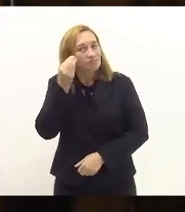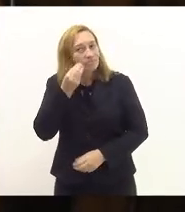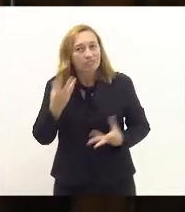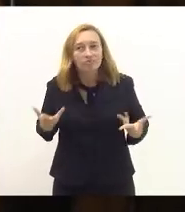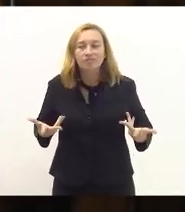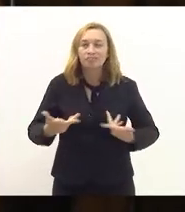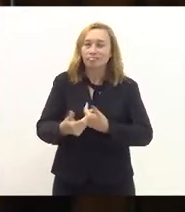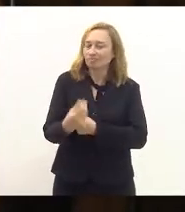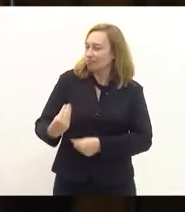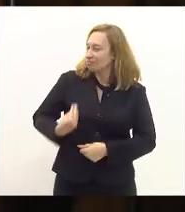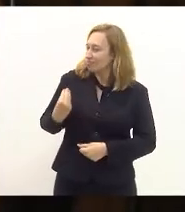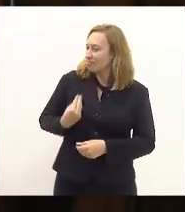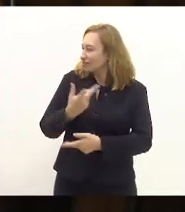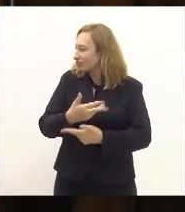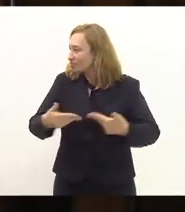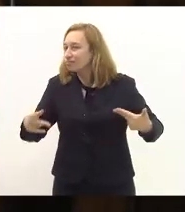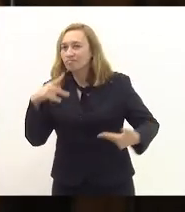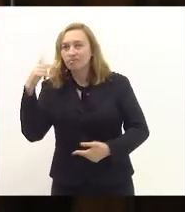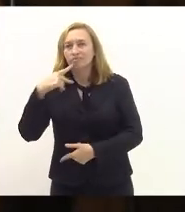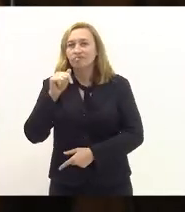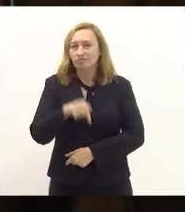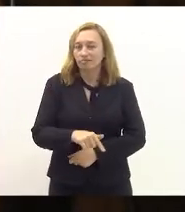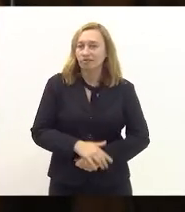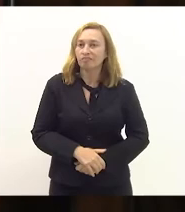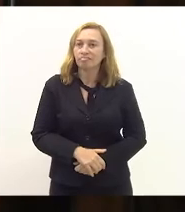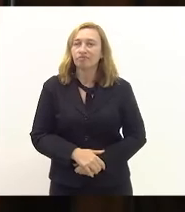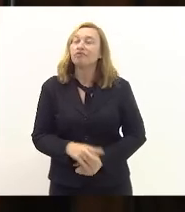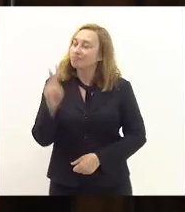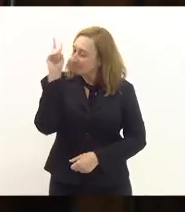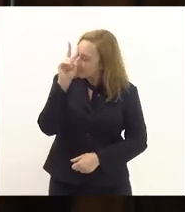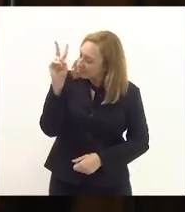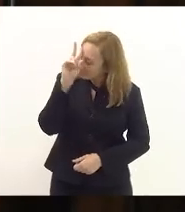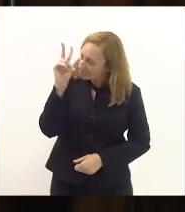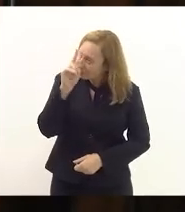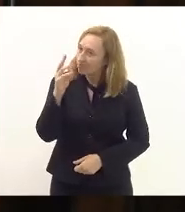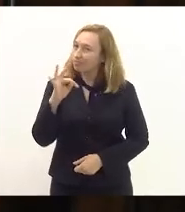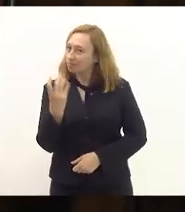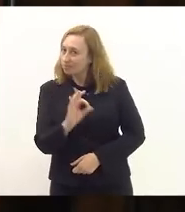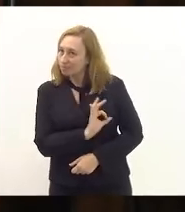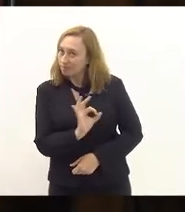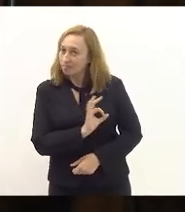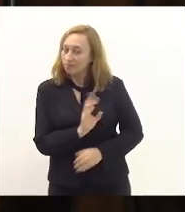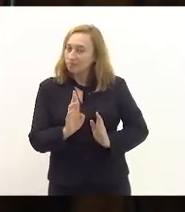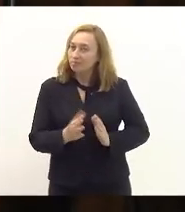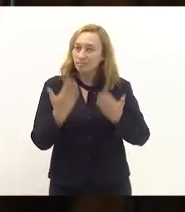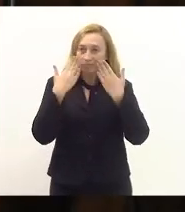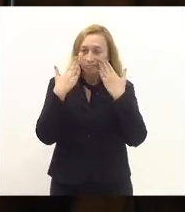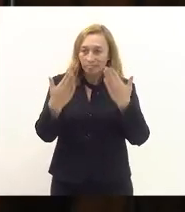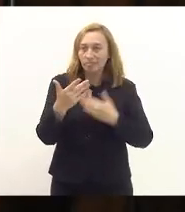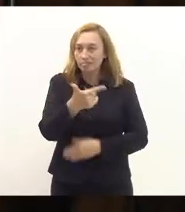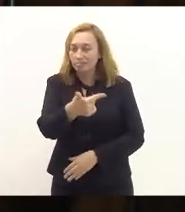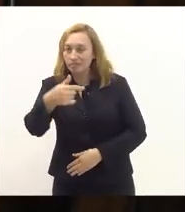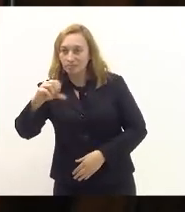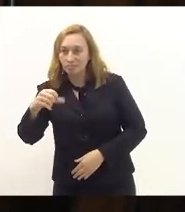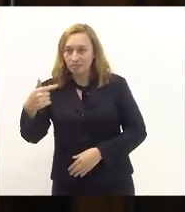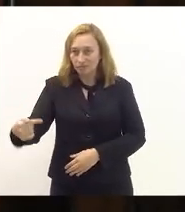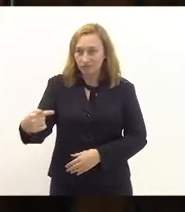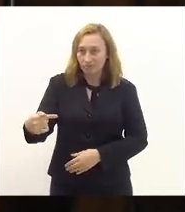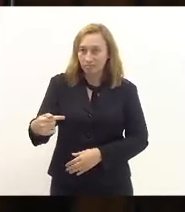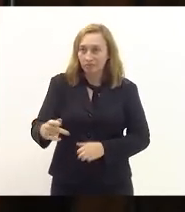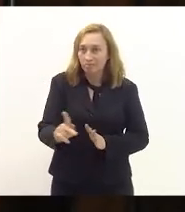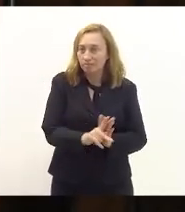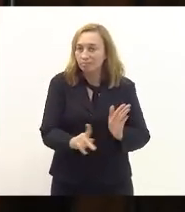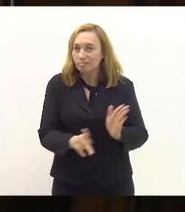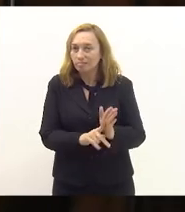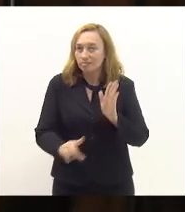extraordinária convivendo com vários parlamentares. Eu me lembro, Marta, que eu apresentei aqui em 2007 um projeto